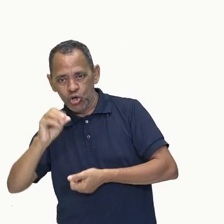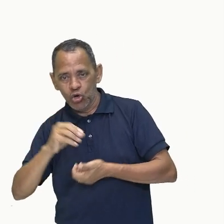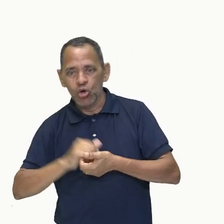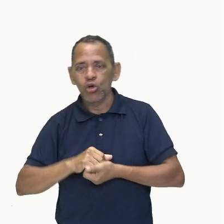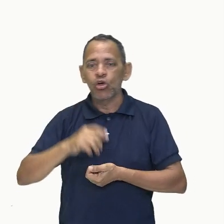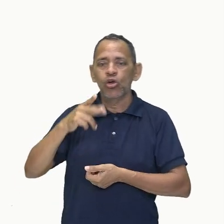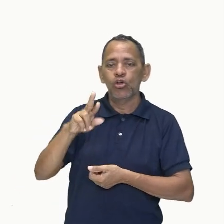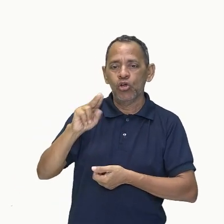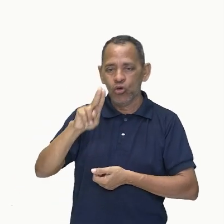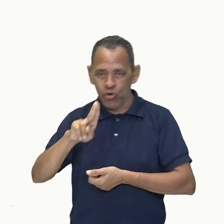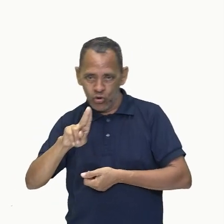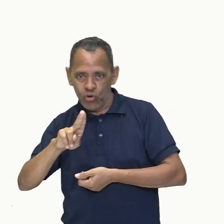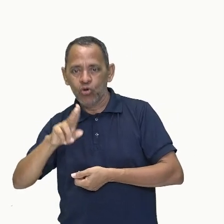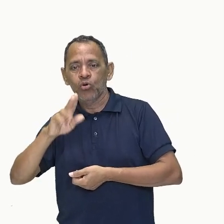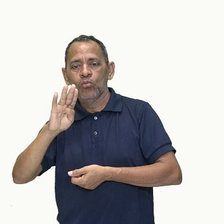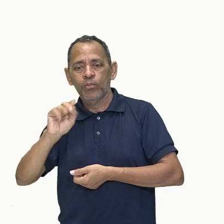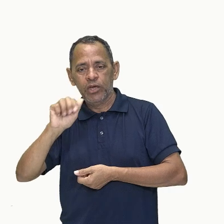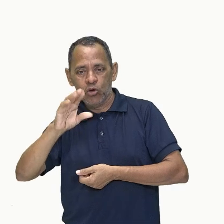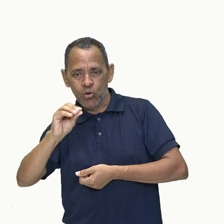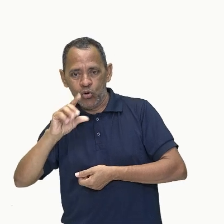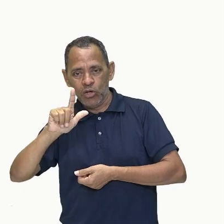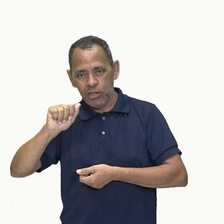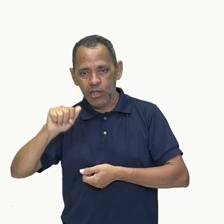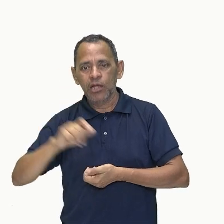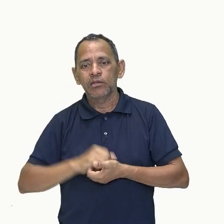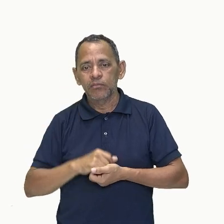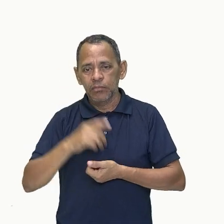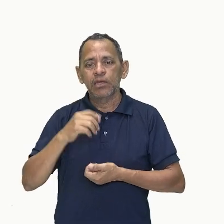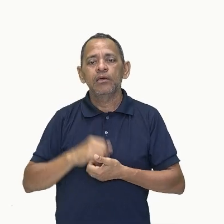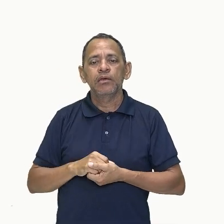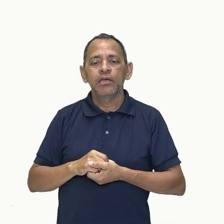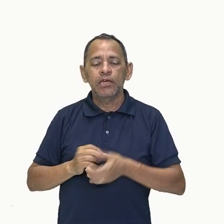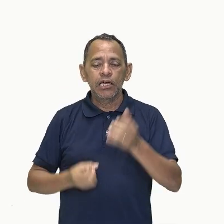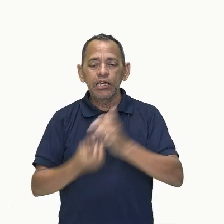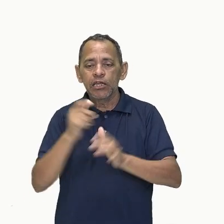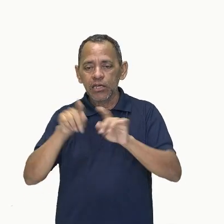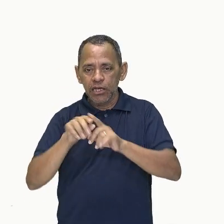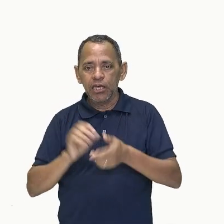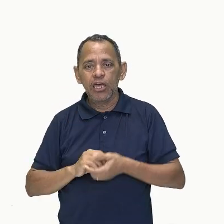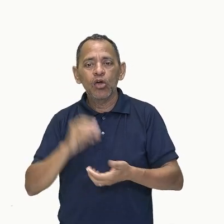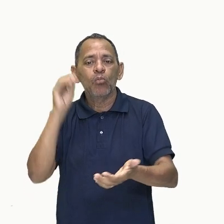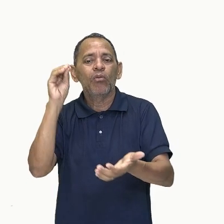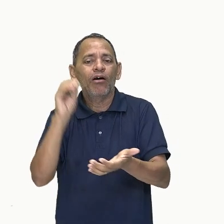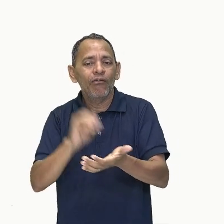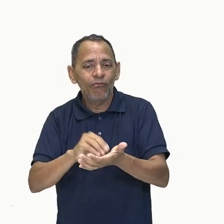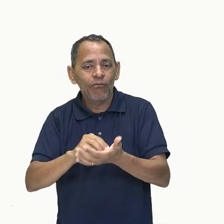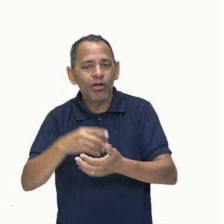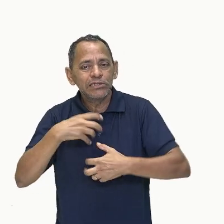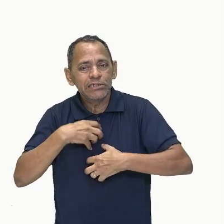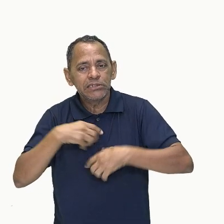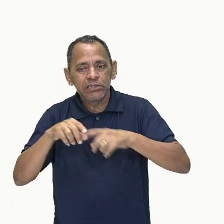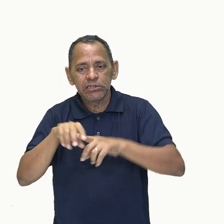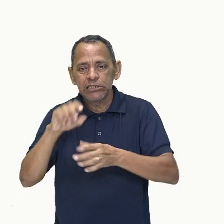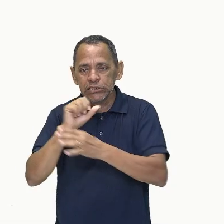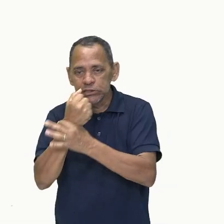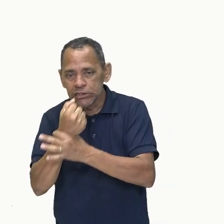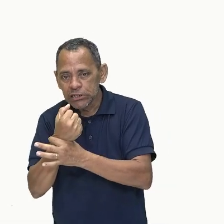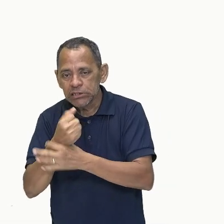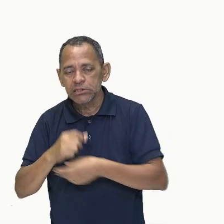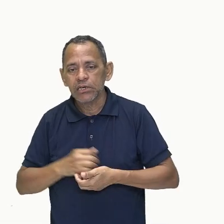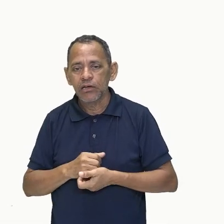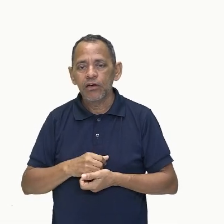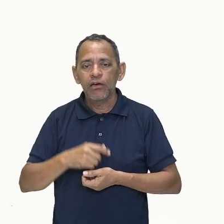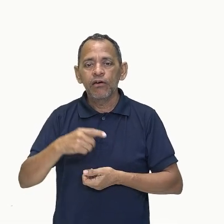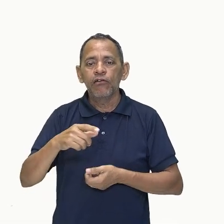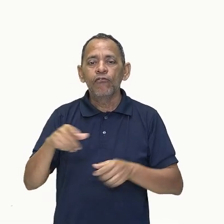meio social, cria uma falsa sensação de segurança, levando as pessoas a